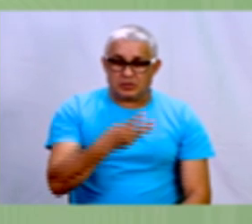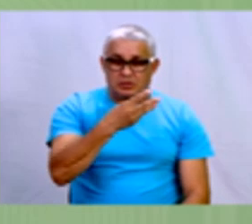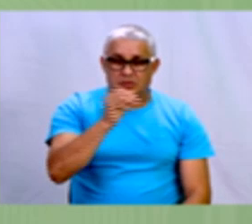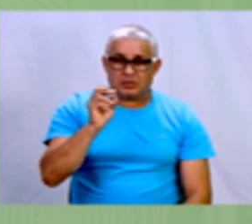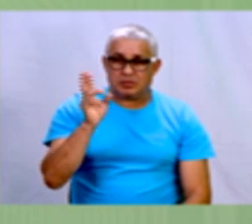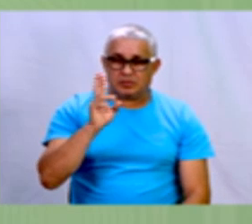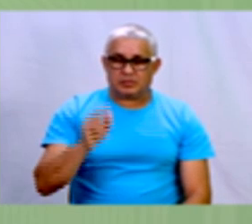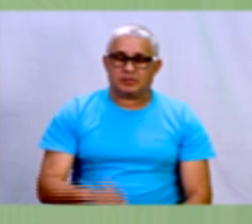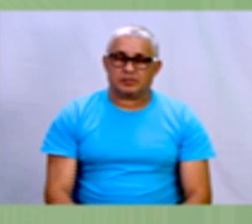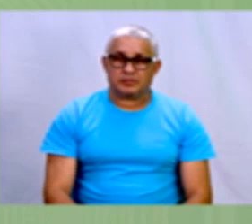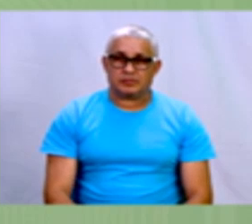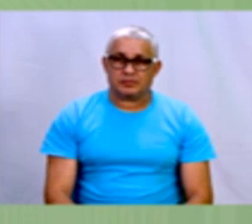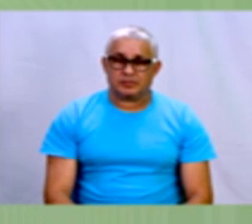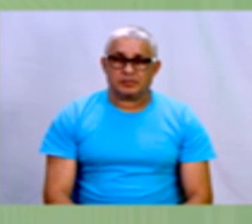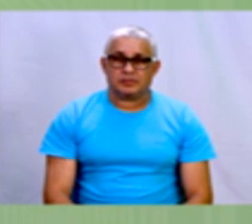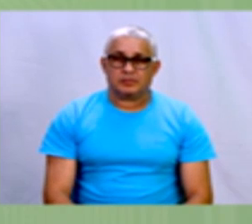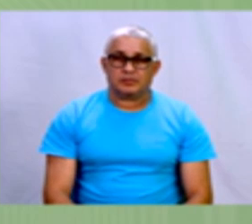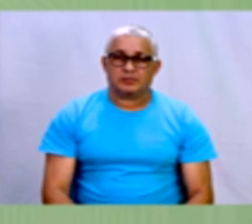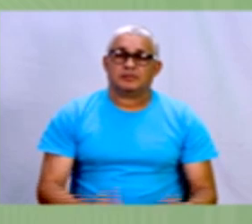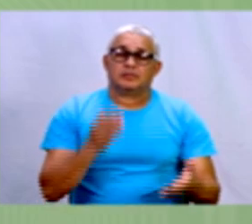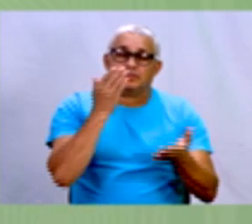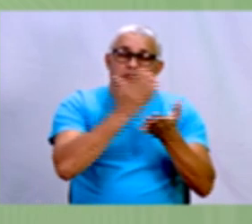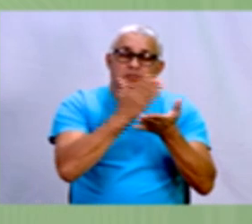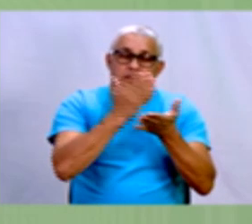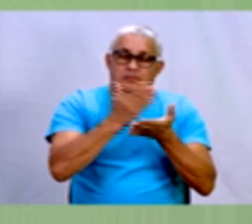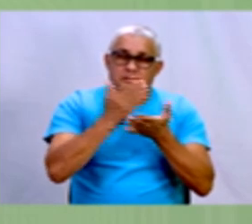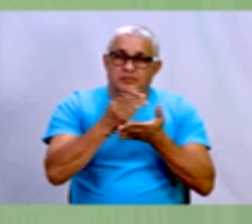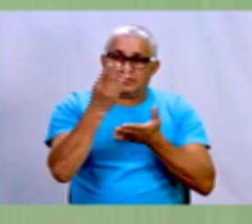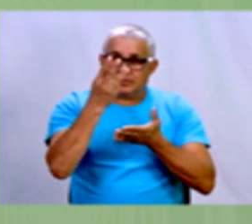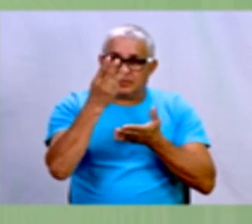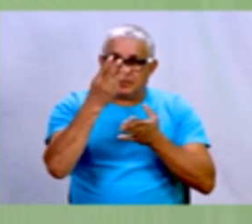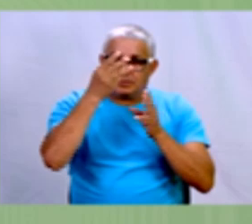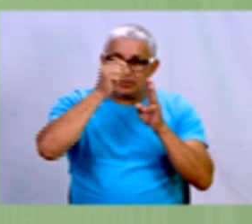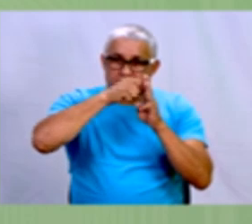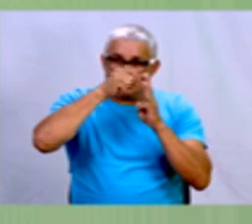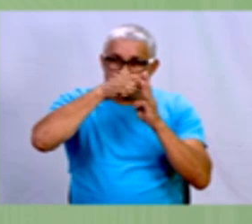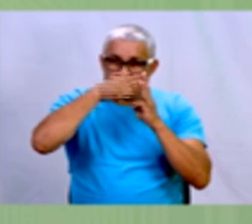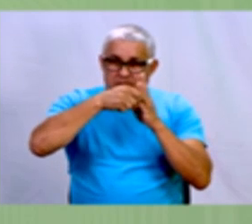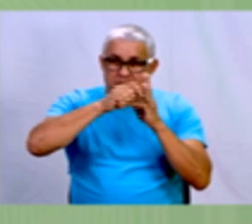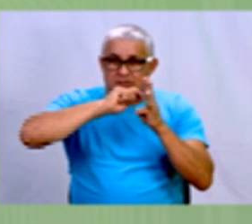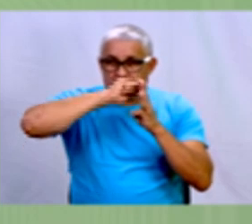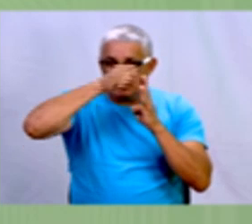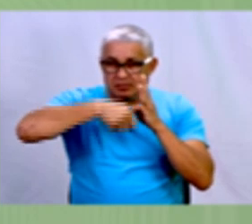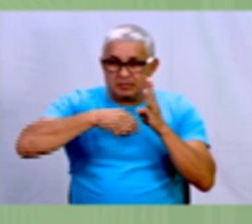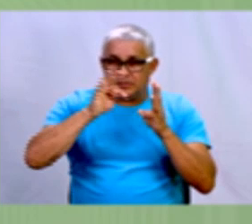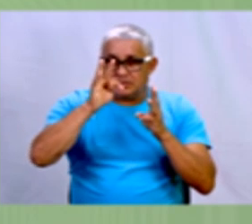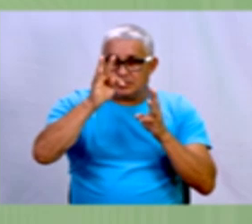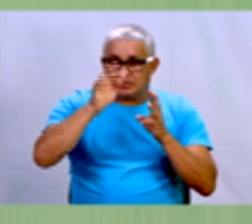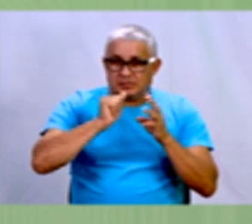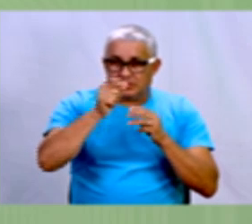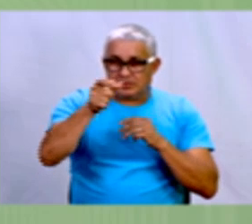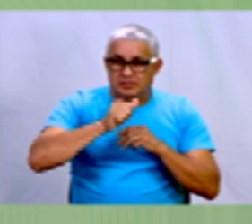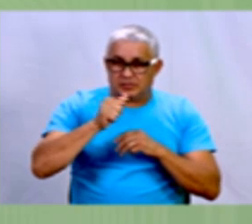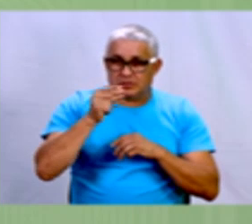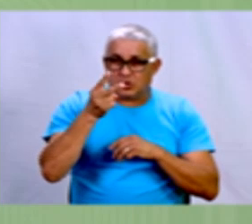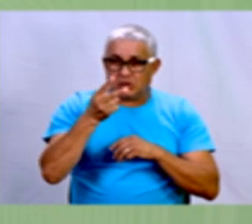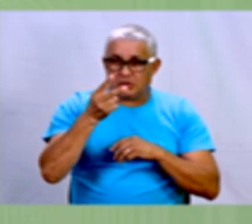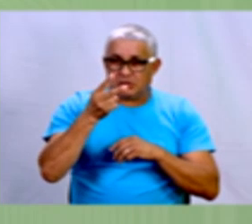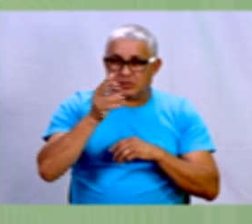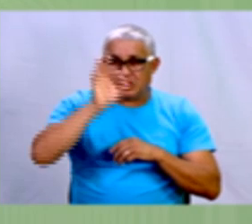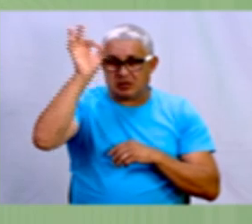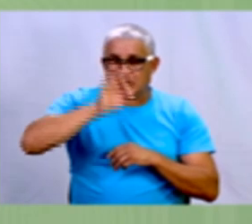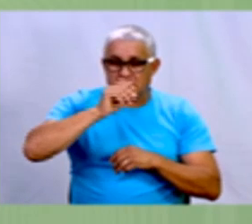300. Foi parcelado em 3 meses, a uma taxa de 2% ao mês,